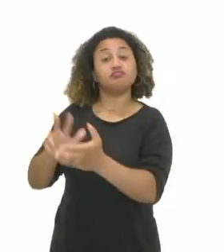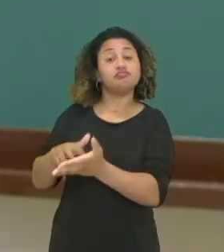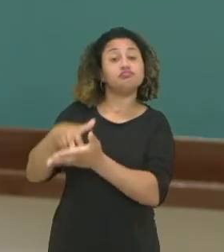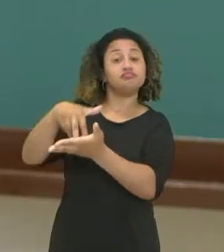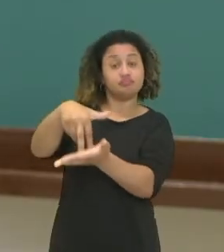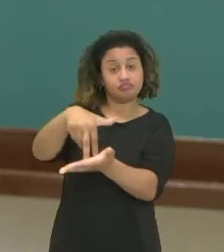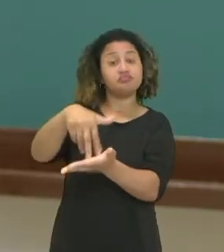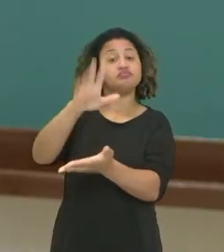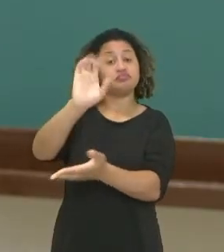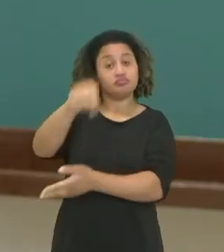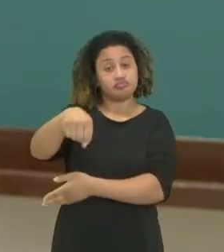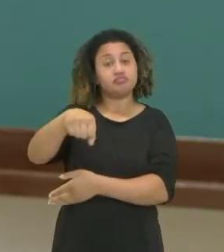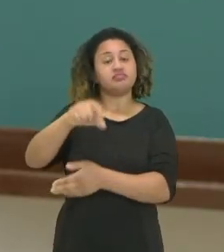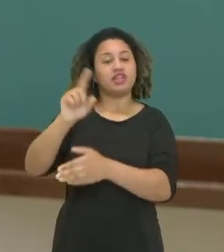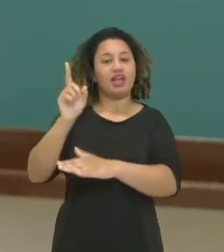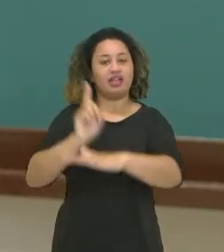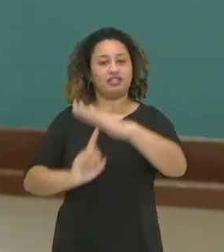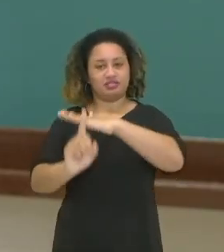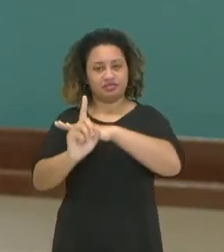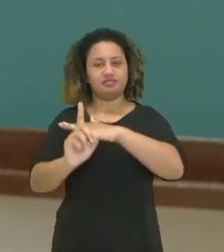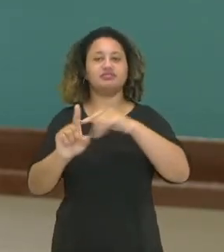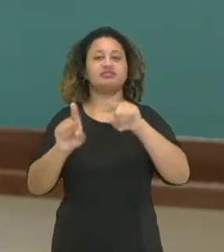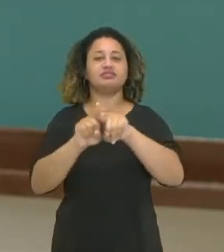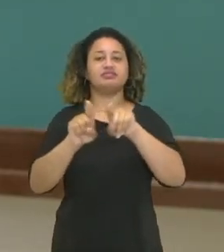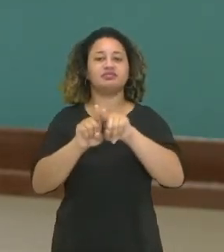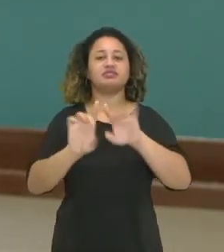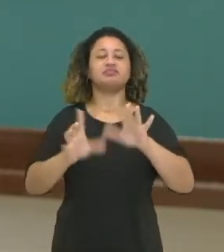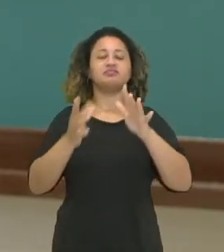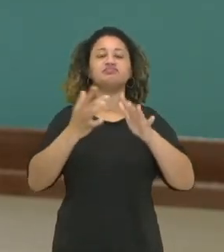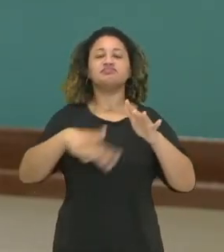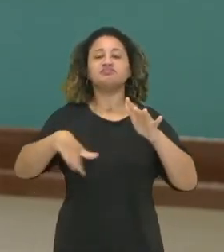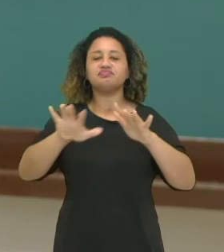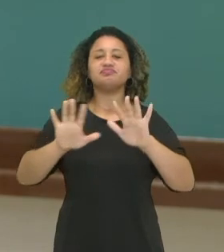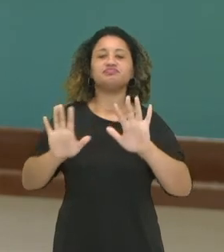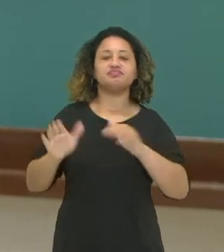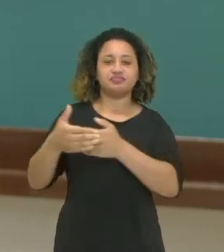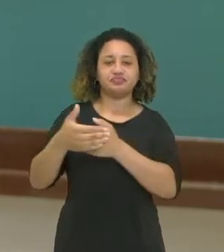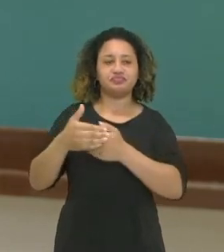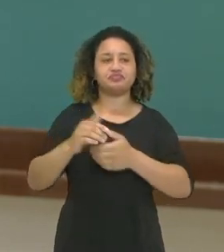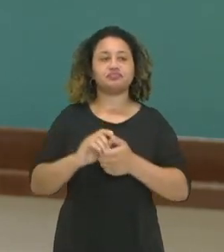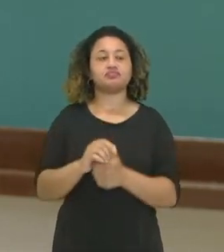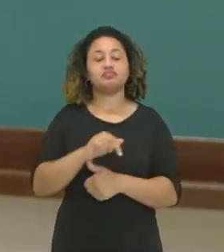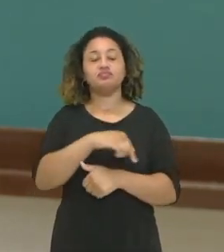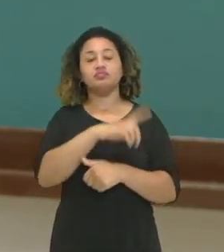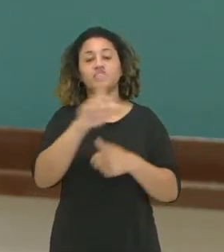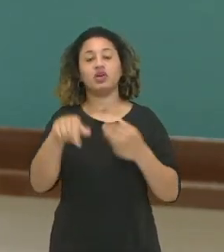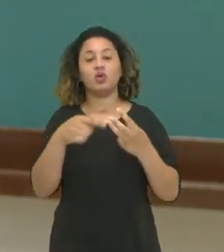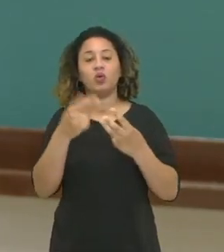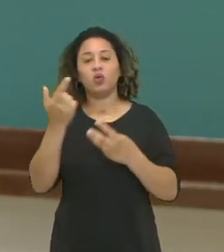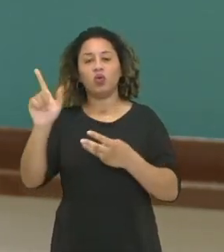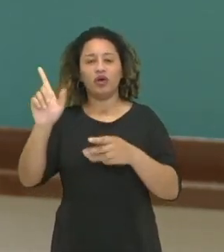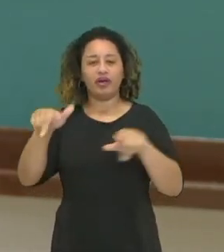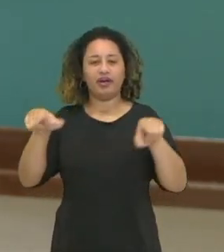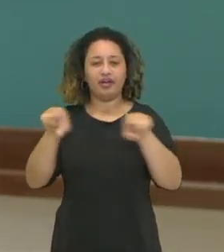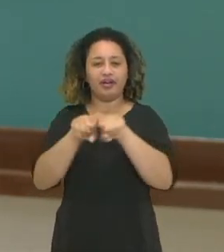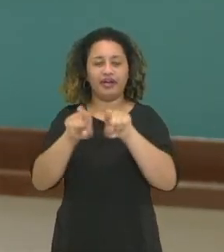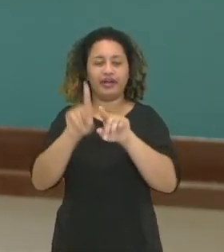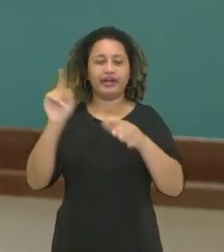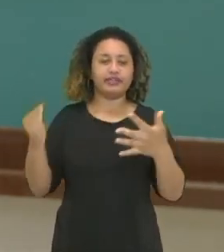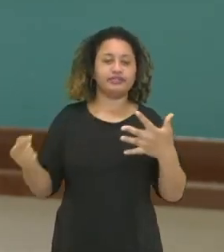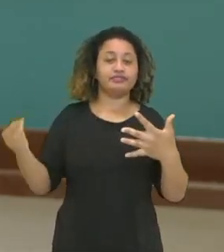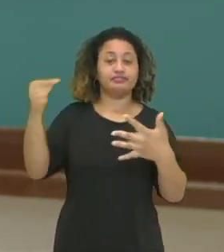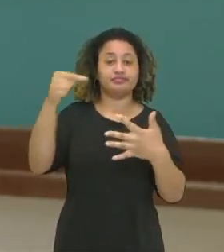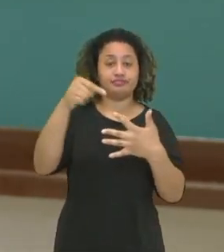e ocorre a zoomorfização. No simbolismo, né, que é a parte